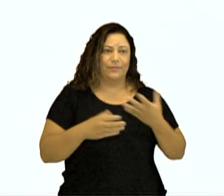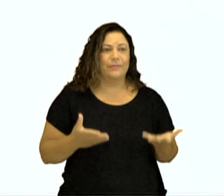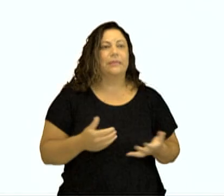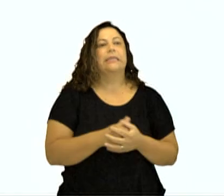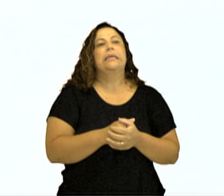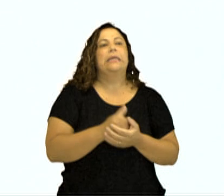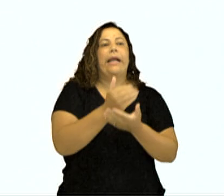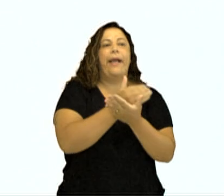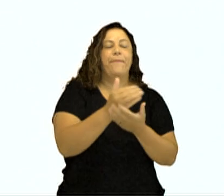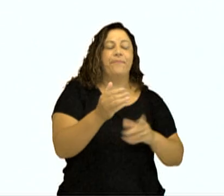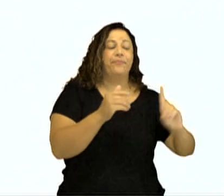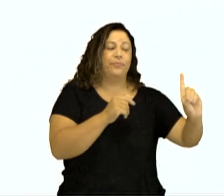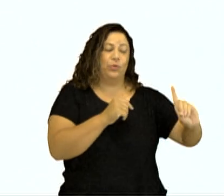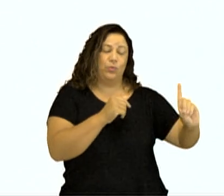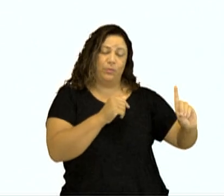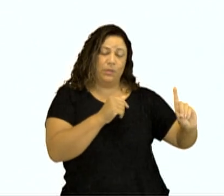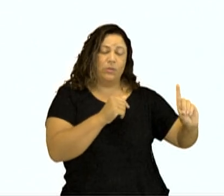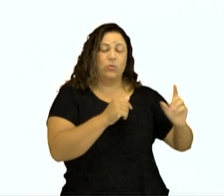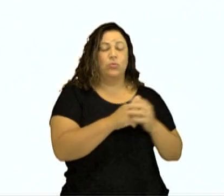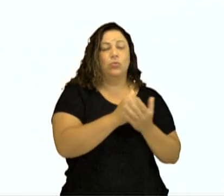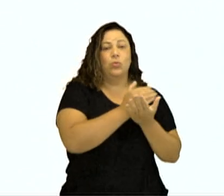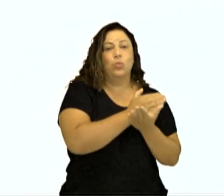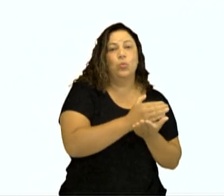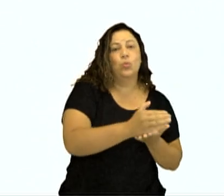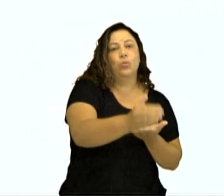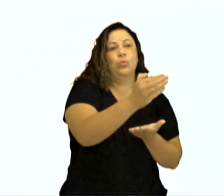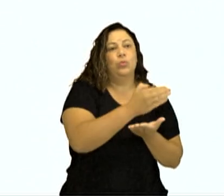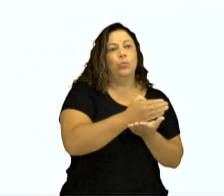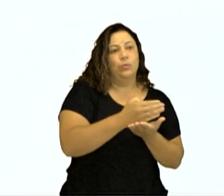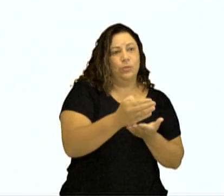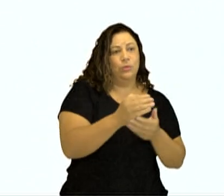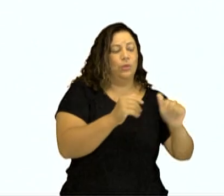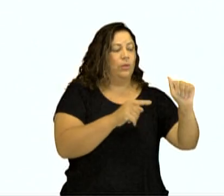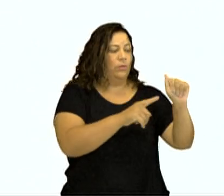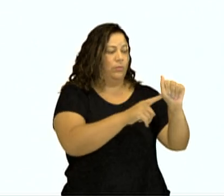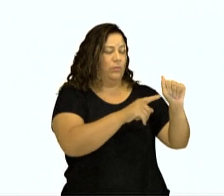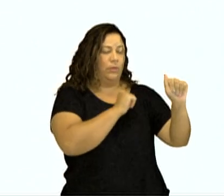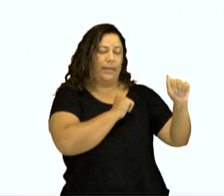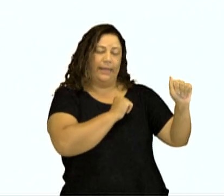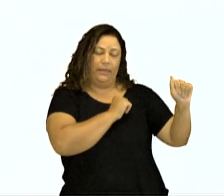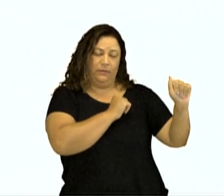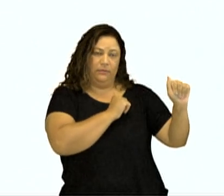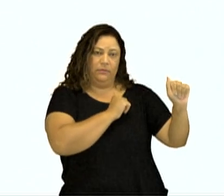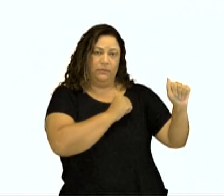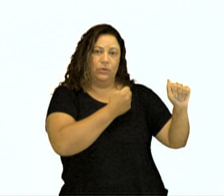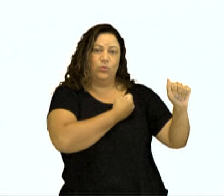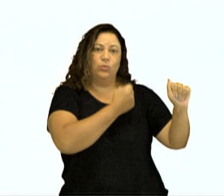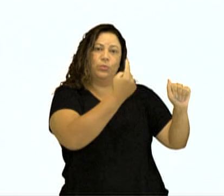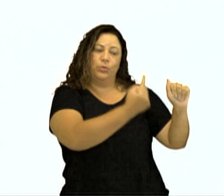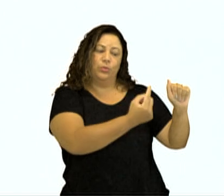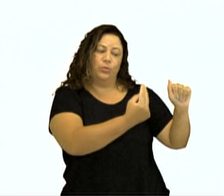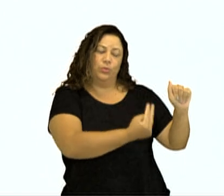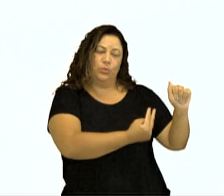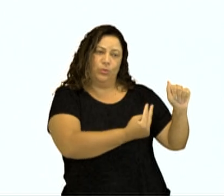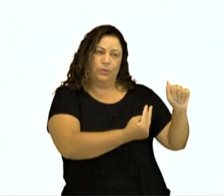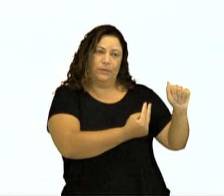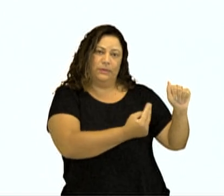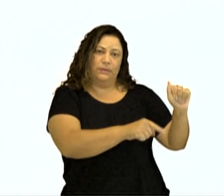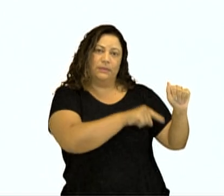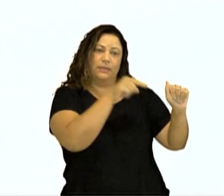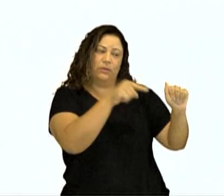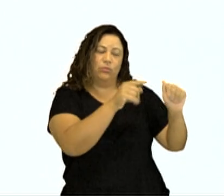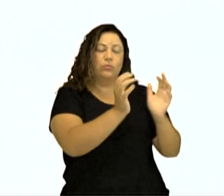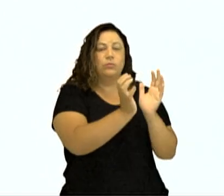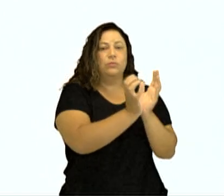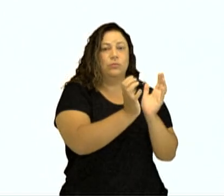conjunto inicial, um conjunto de partida. Eu tenho aqui um conjunto A com os números 1 e 2. E desse conjunto